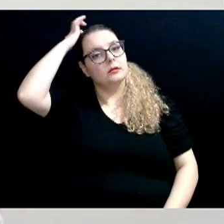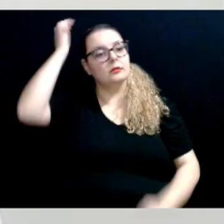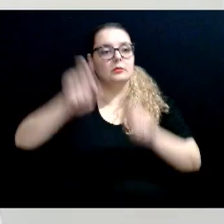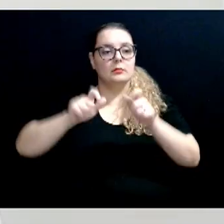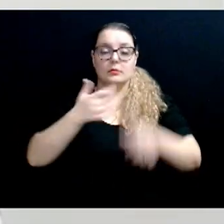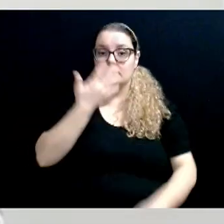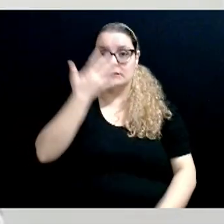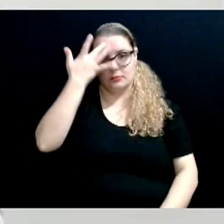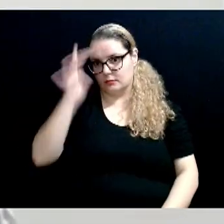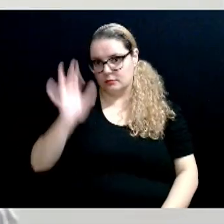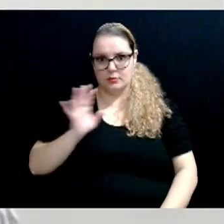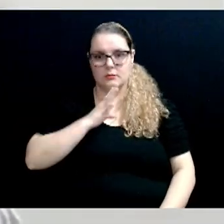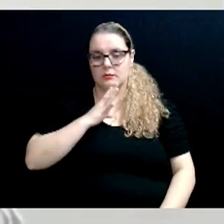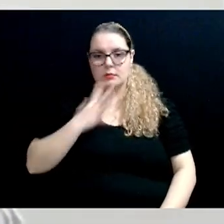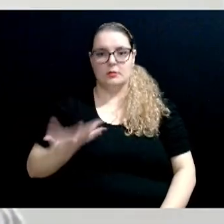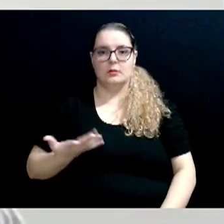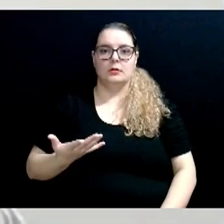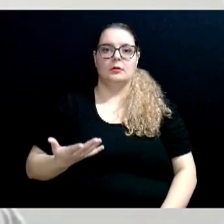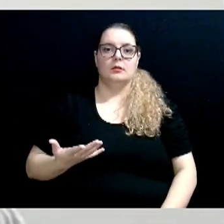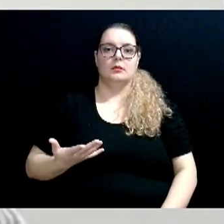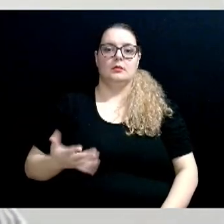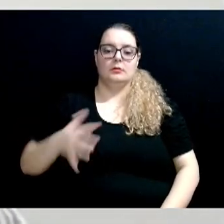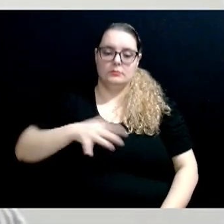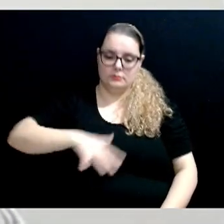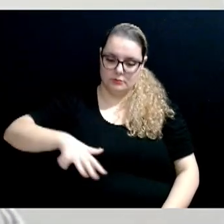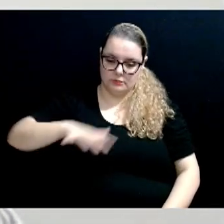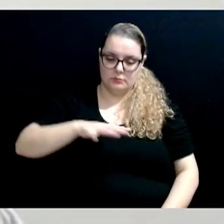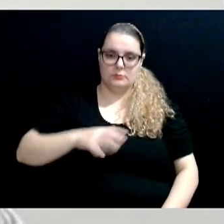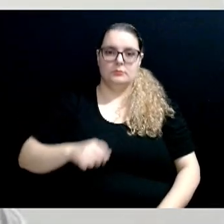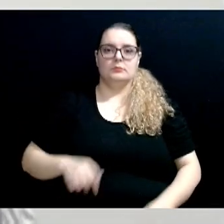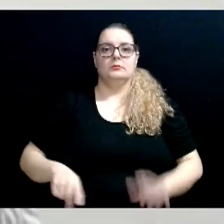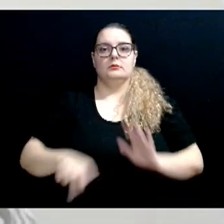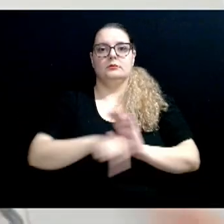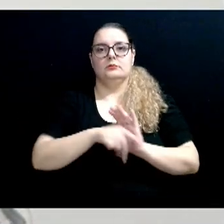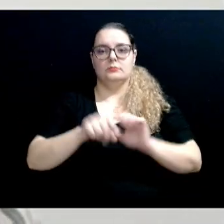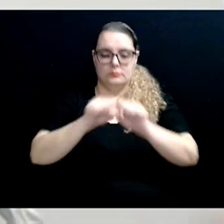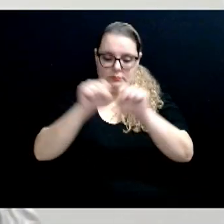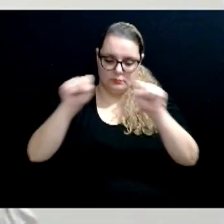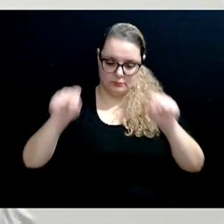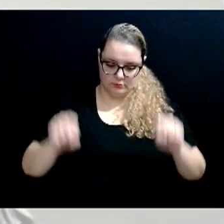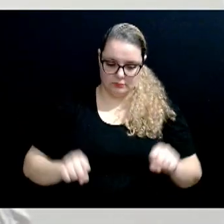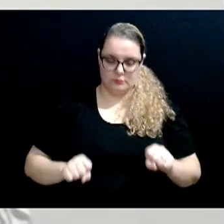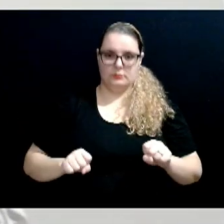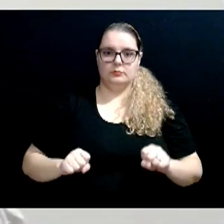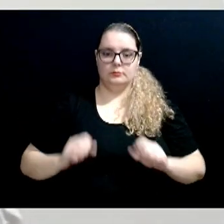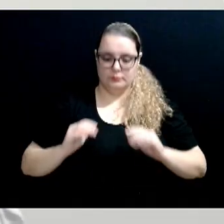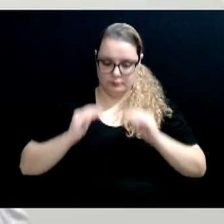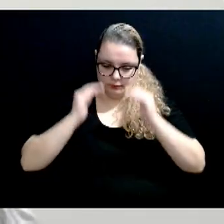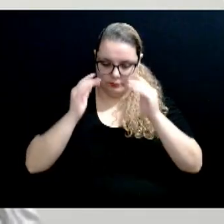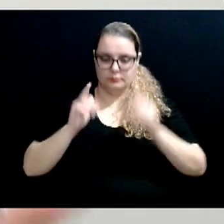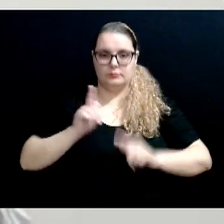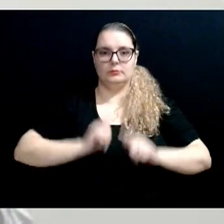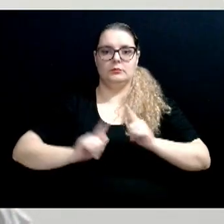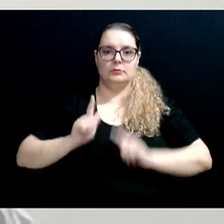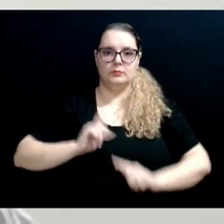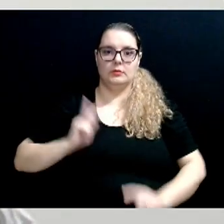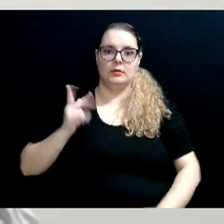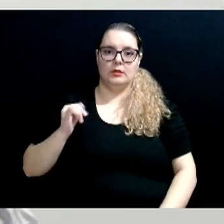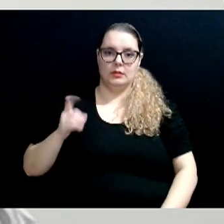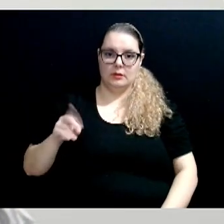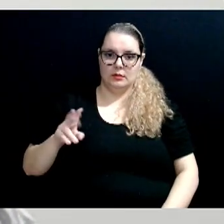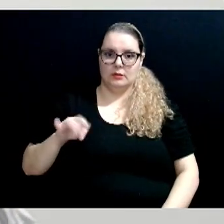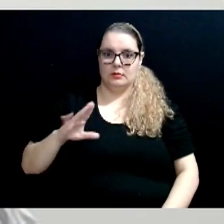que está aí no nosso rio aqui, mas ele faz parte de um sistema complexo de gestão hídrica que está cada vez